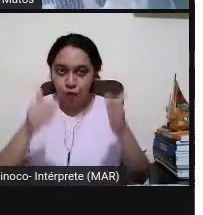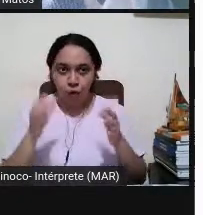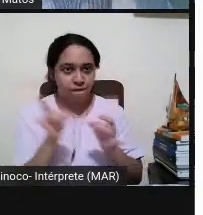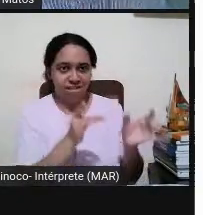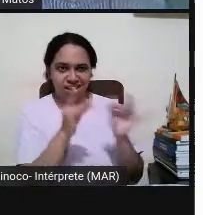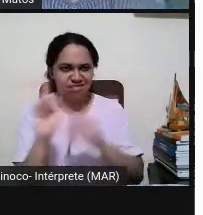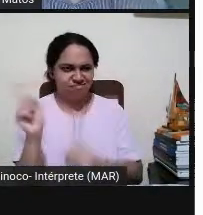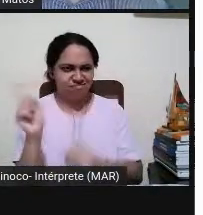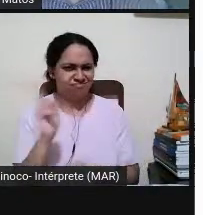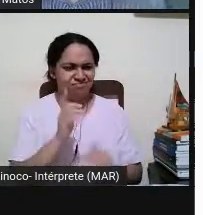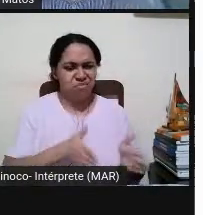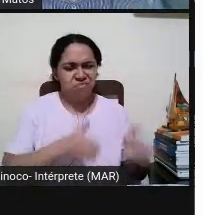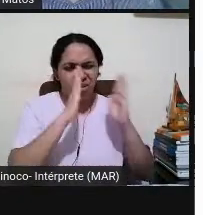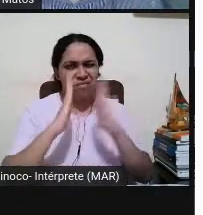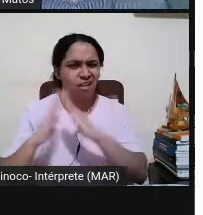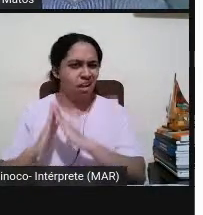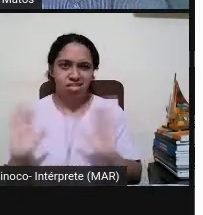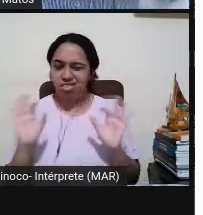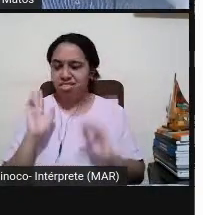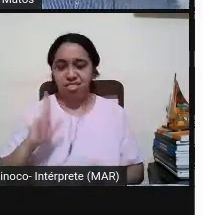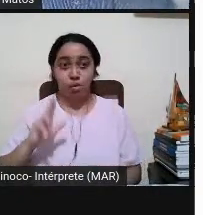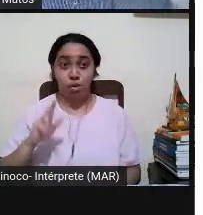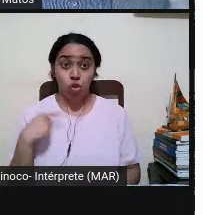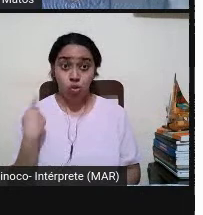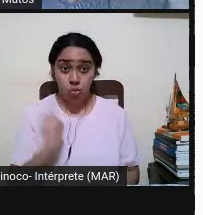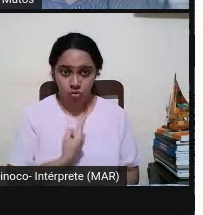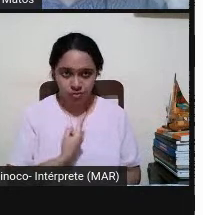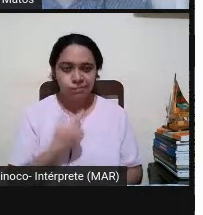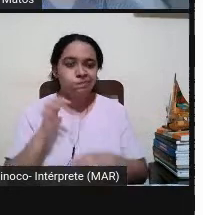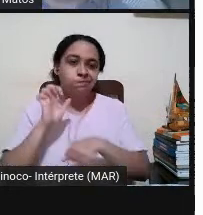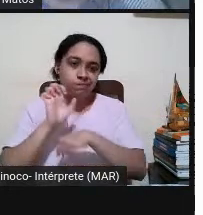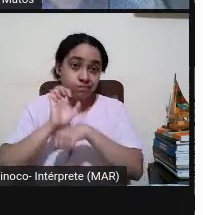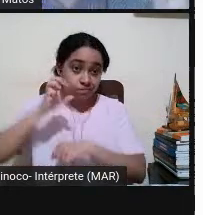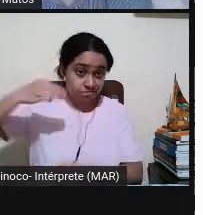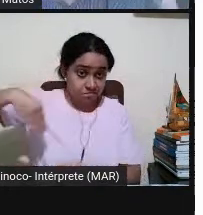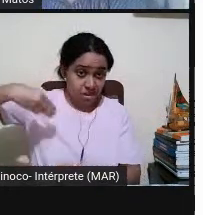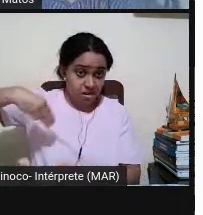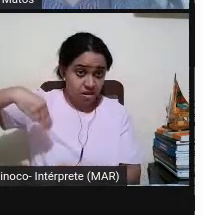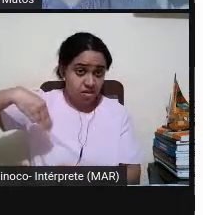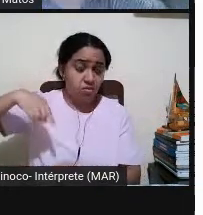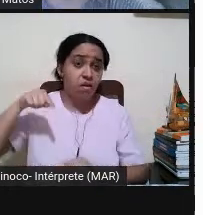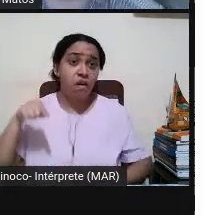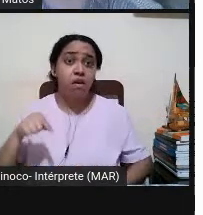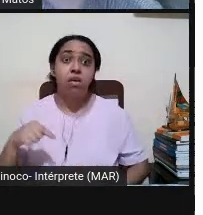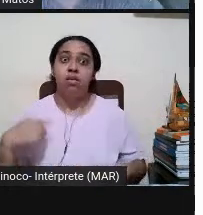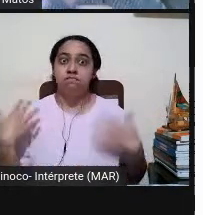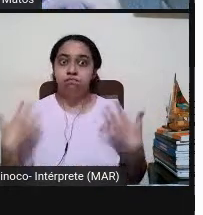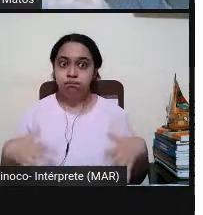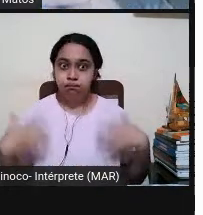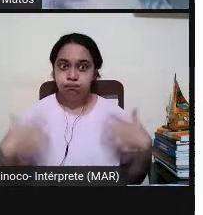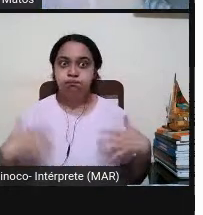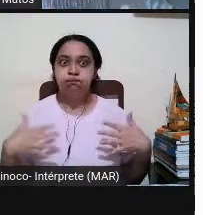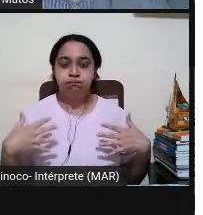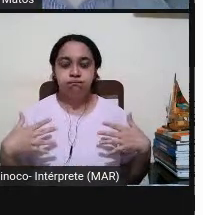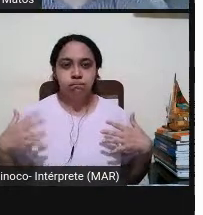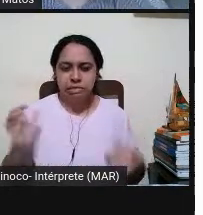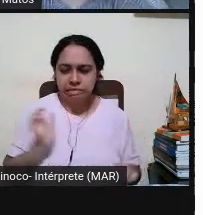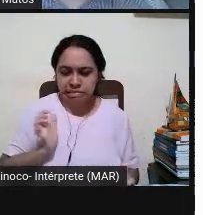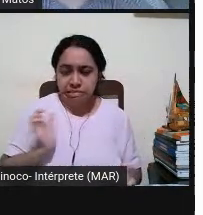legal gente o nosso estado ele é riquíssimo e estratégico